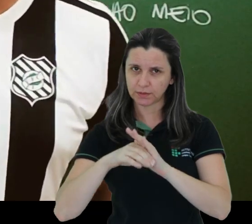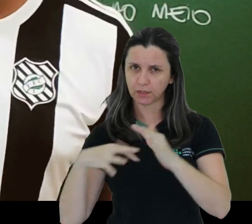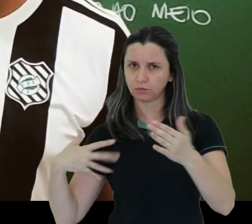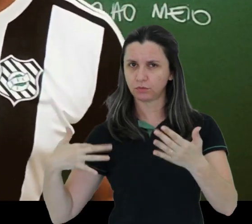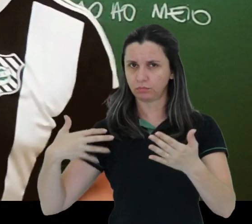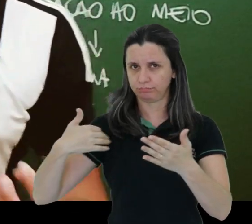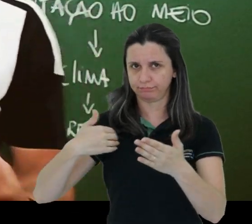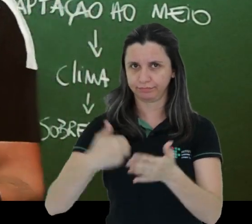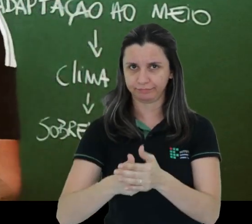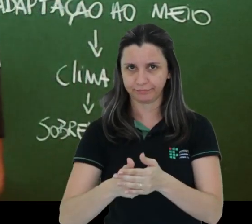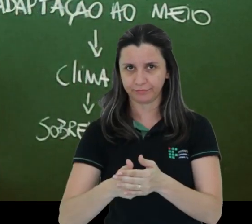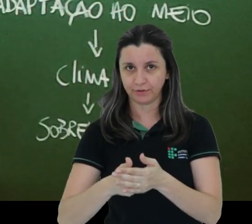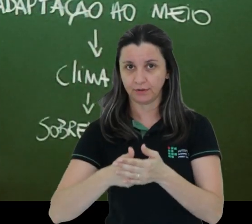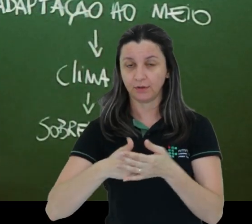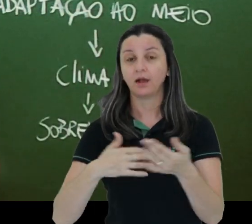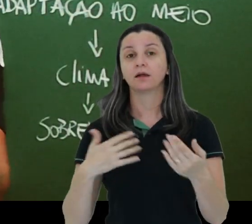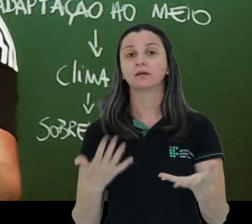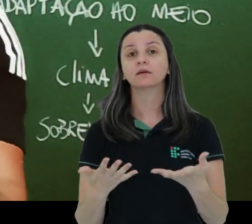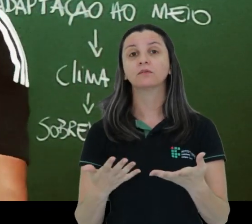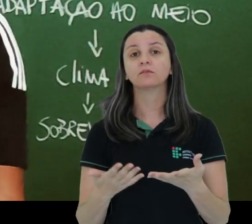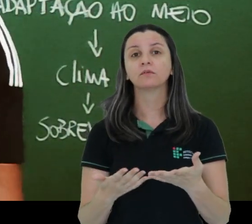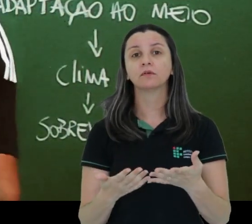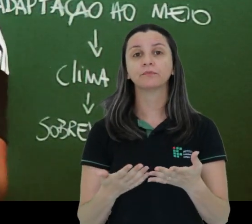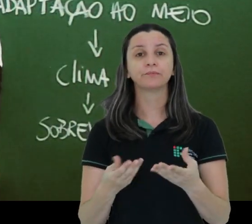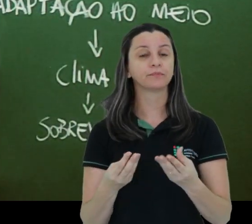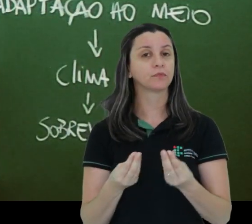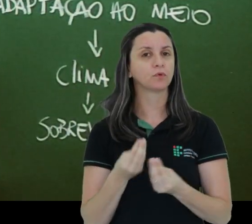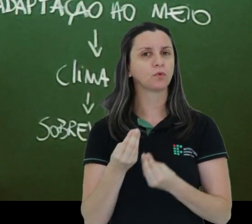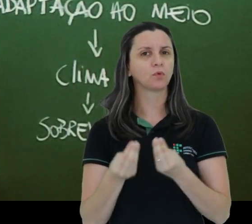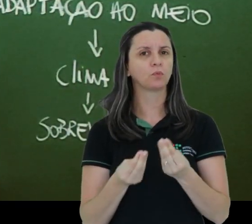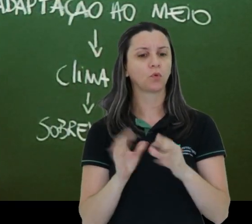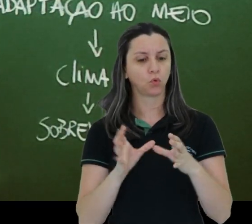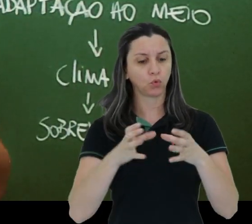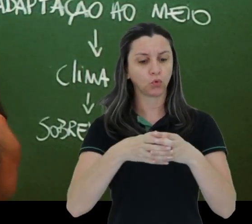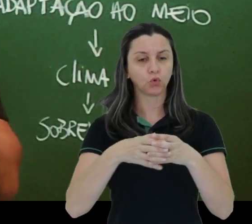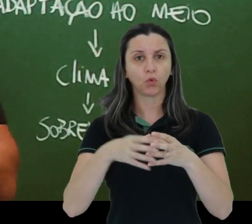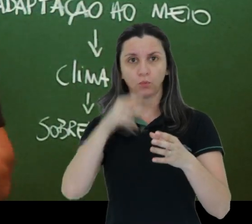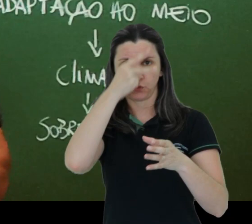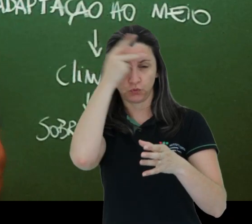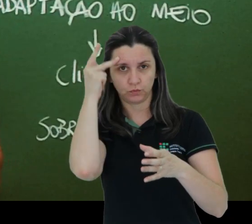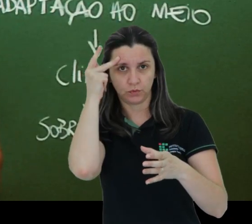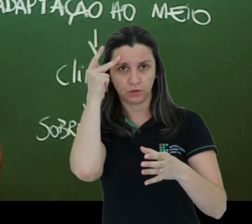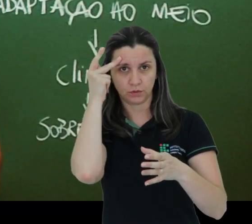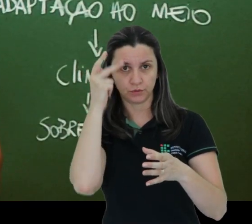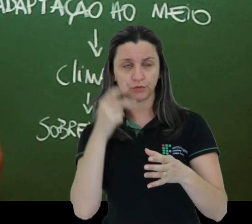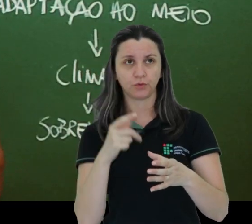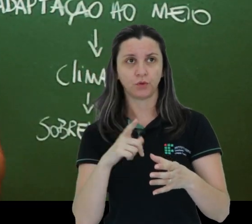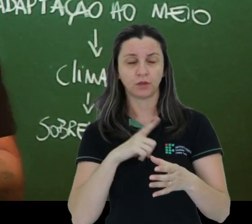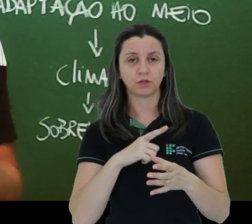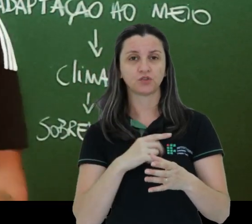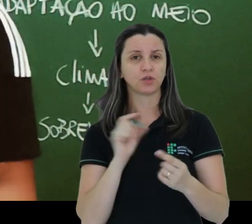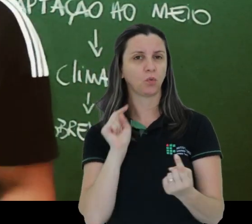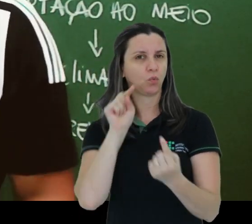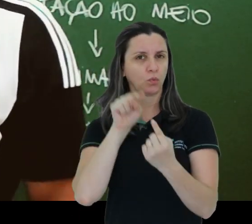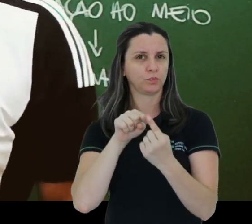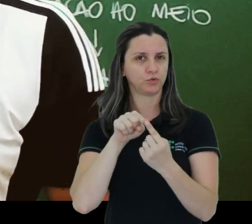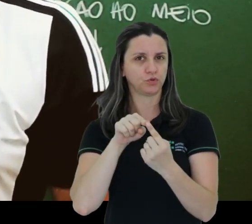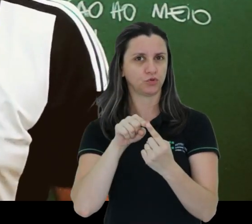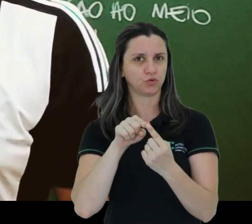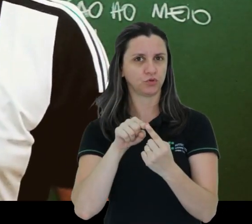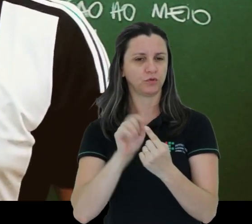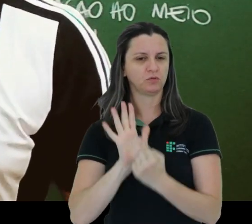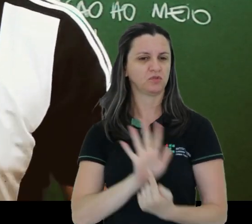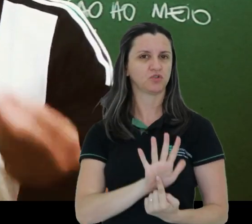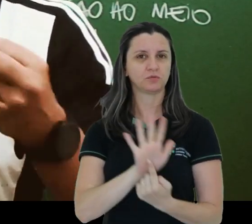que foram passados e criados por um grupo de pessoas que tinham um único